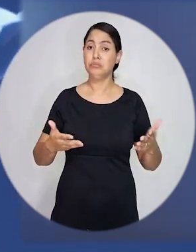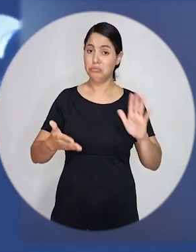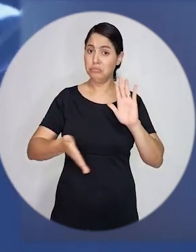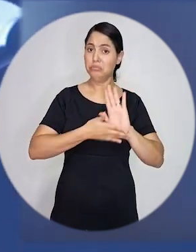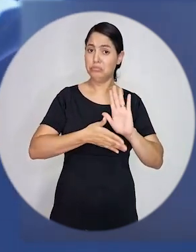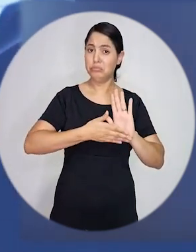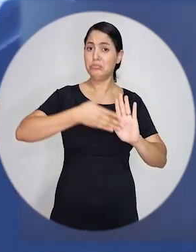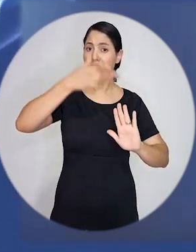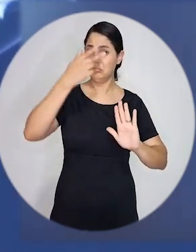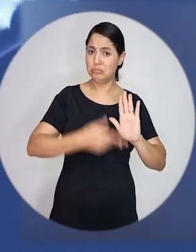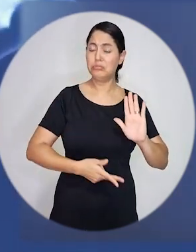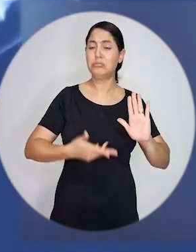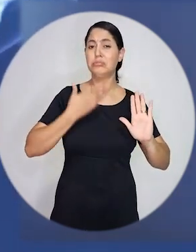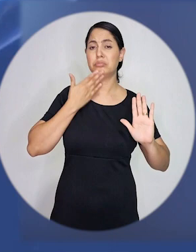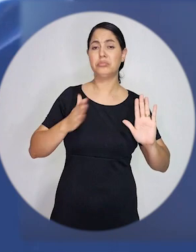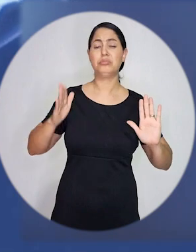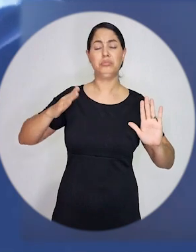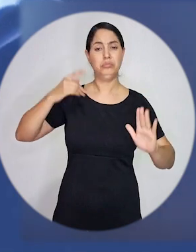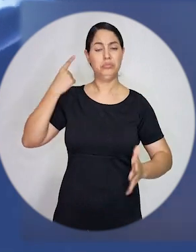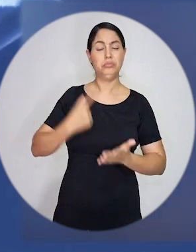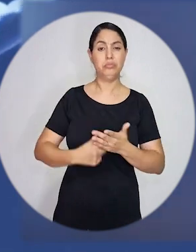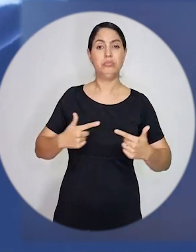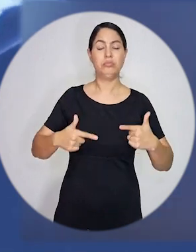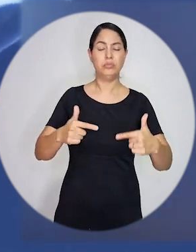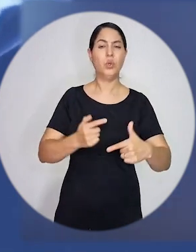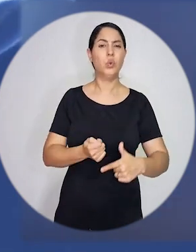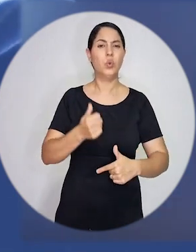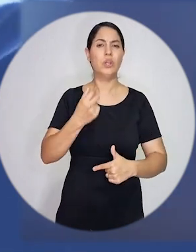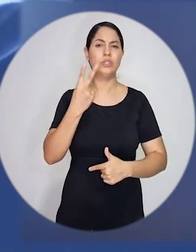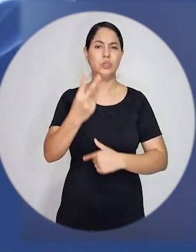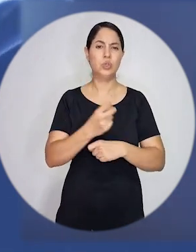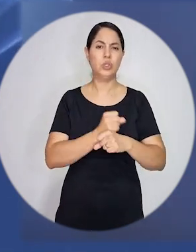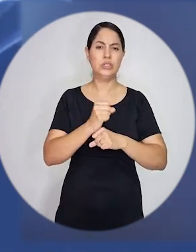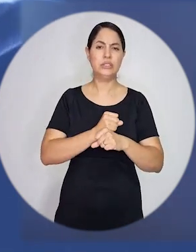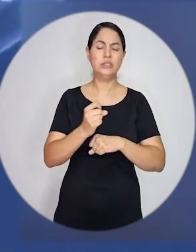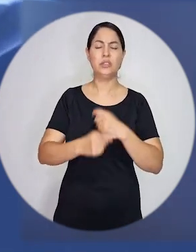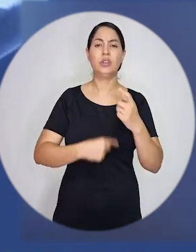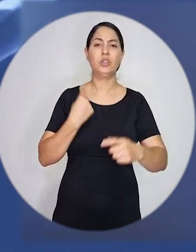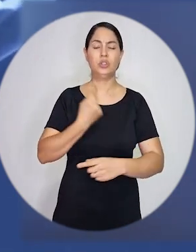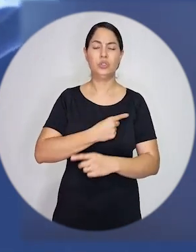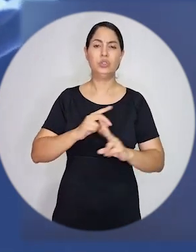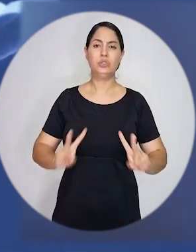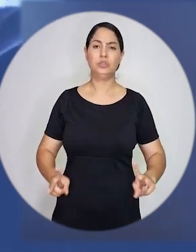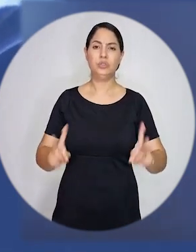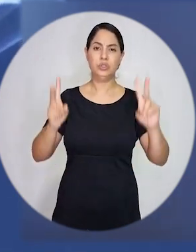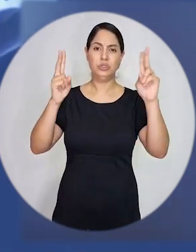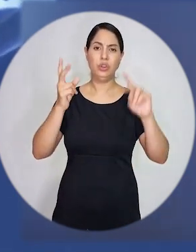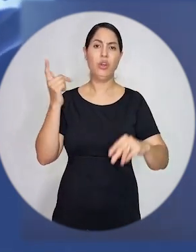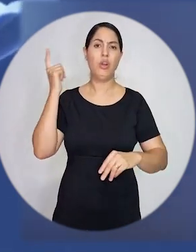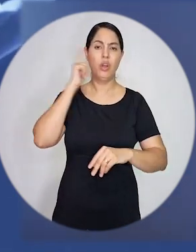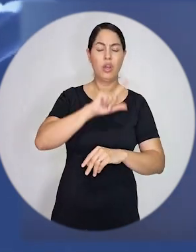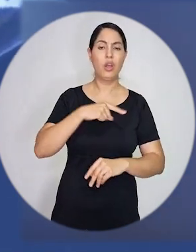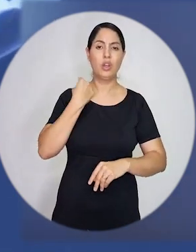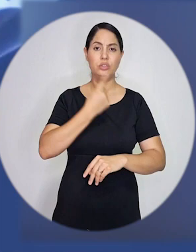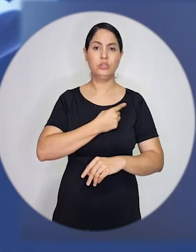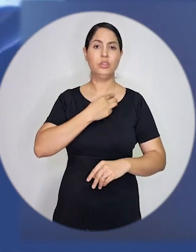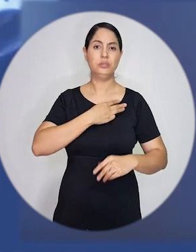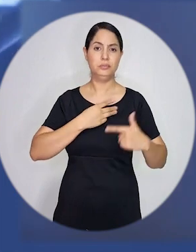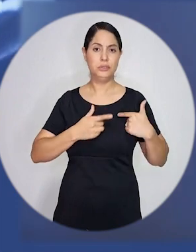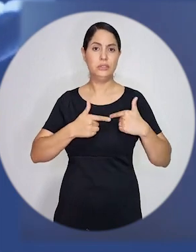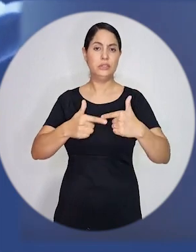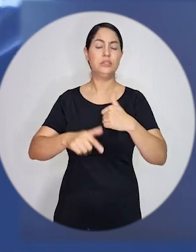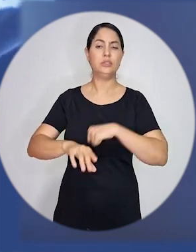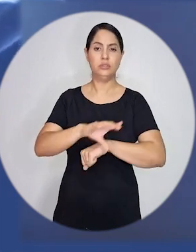Promessas cumpridas. Em quase 2 anos de trabalho, a advocacia alcançou vitórias essenciais para permanecer cumprindo a sua